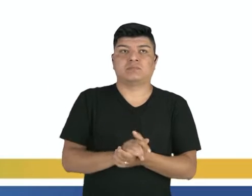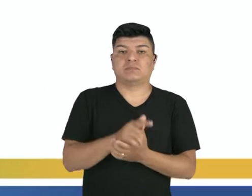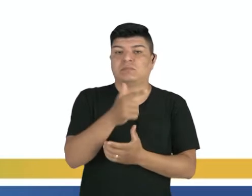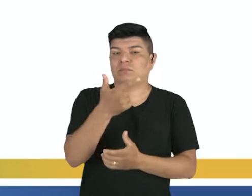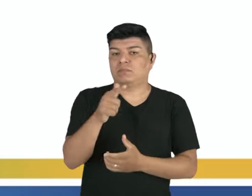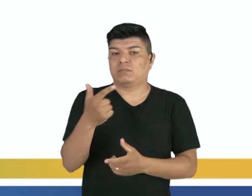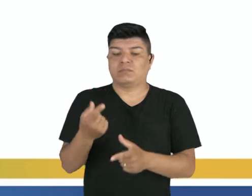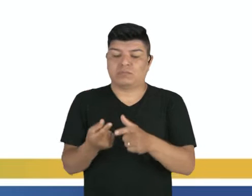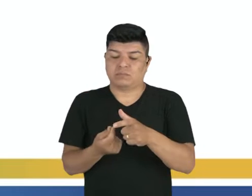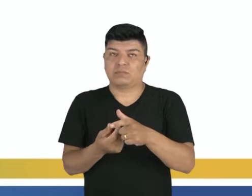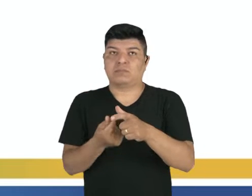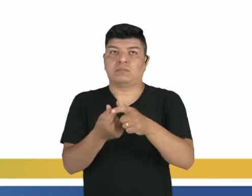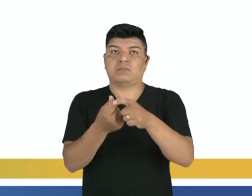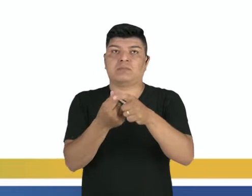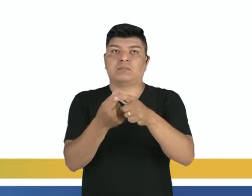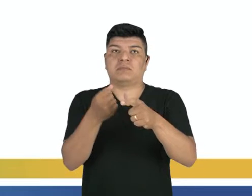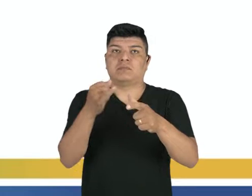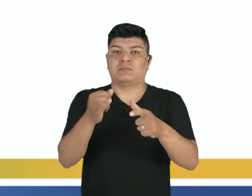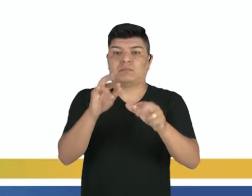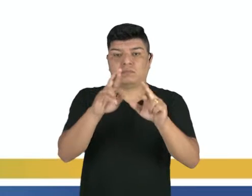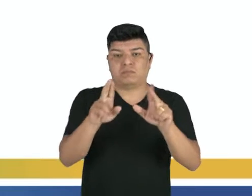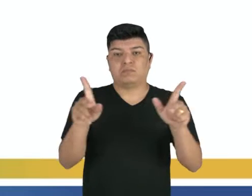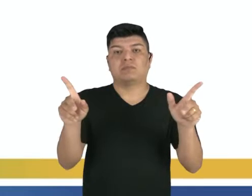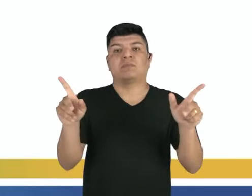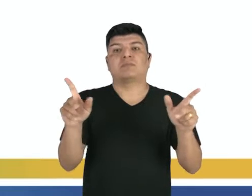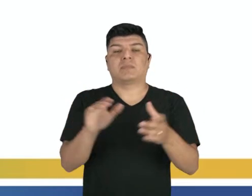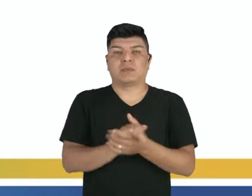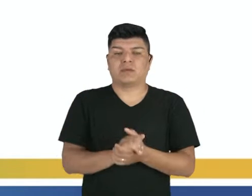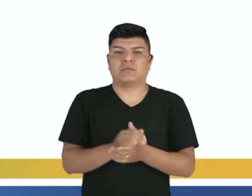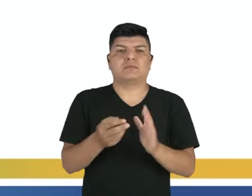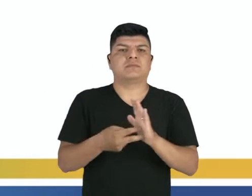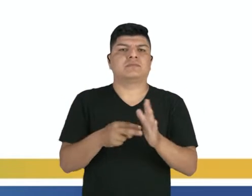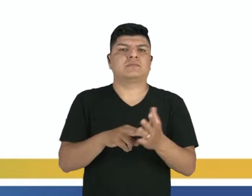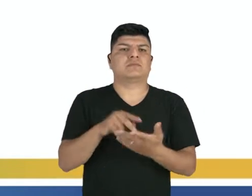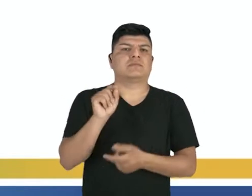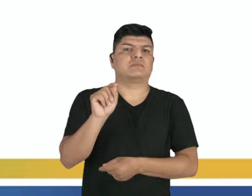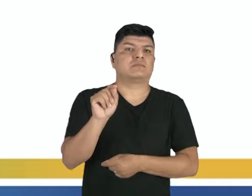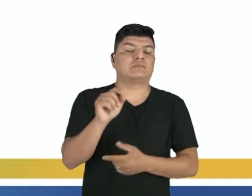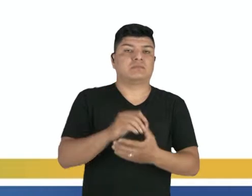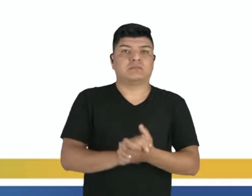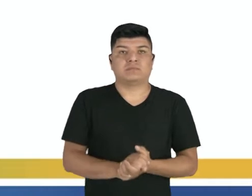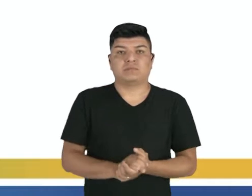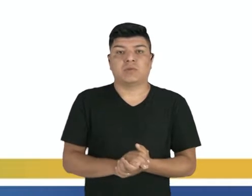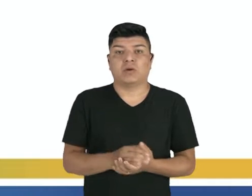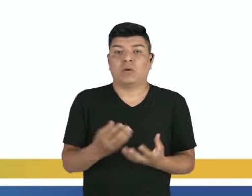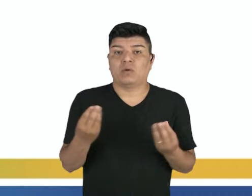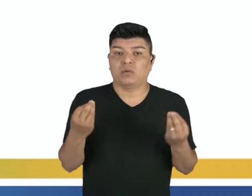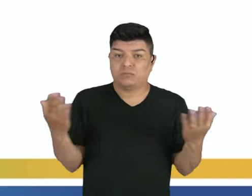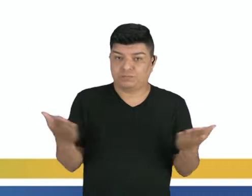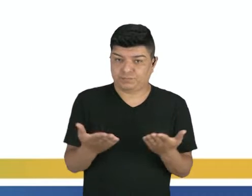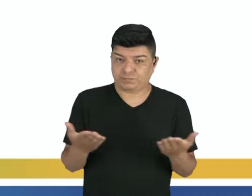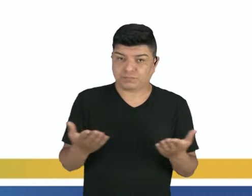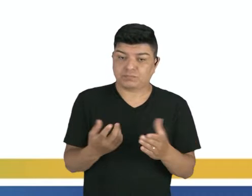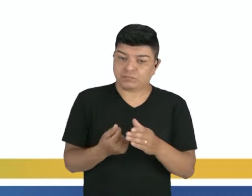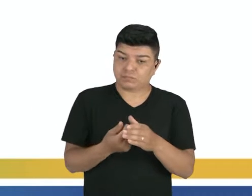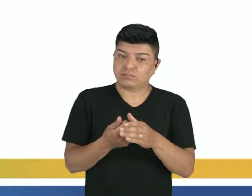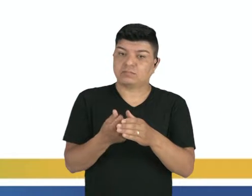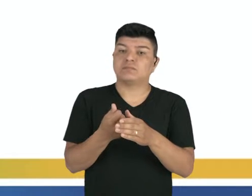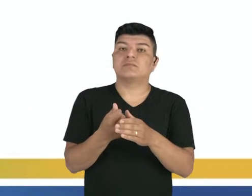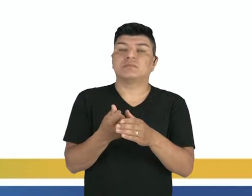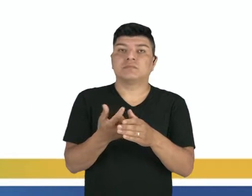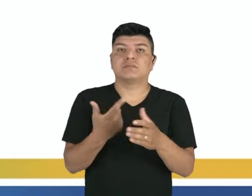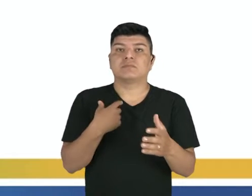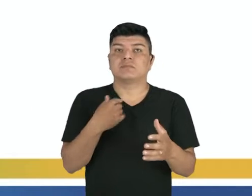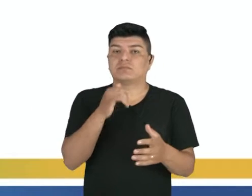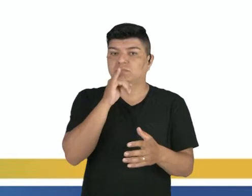há capitalismo sem contradição. Isso implica dizer o quê? Que o atual modo de produção capitalista,